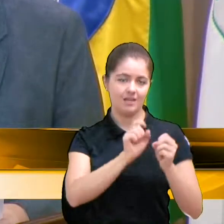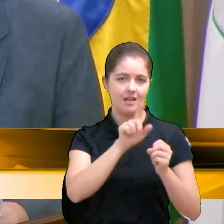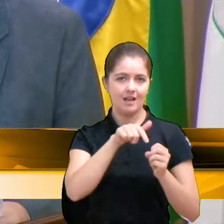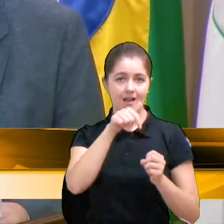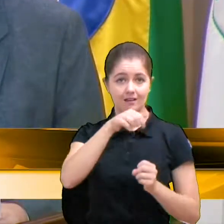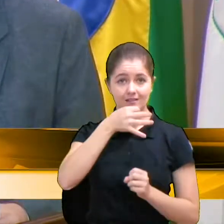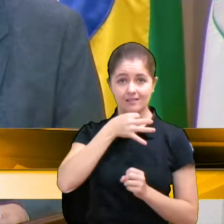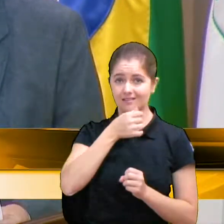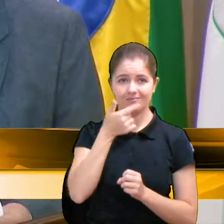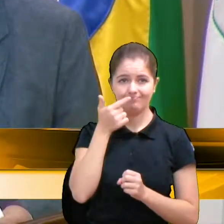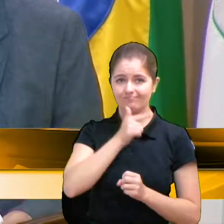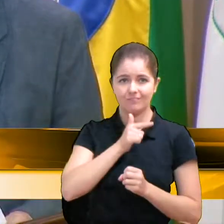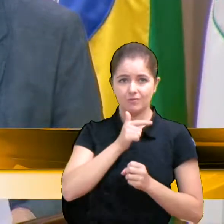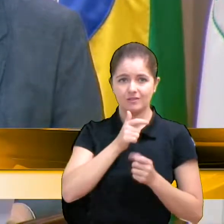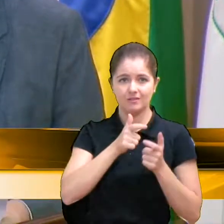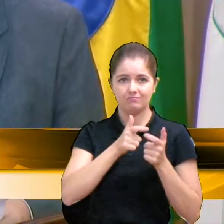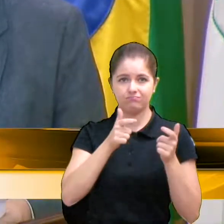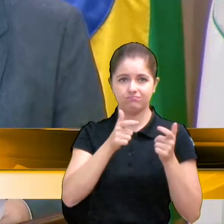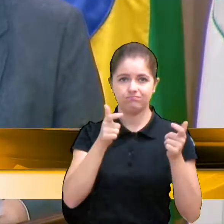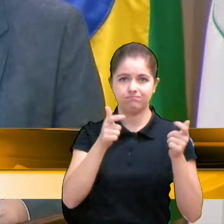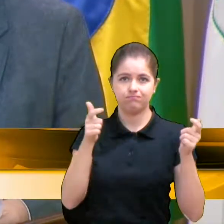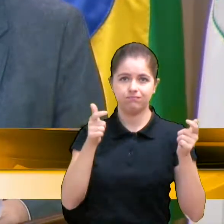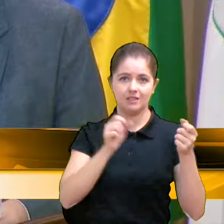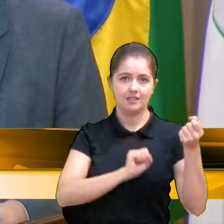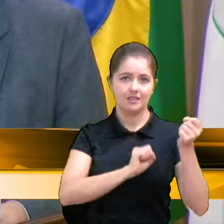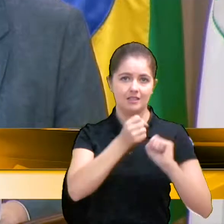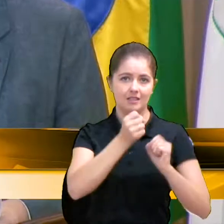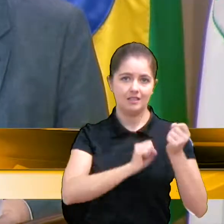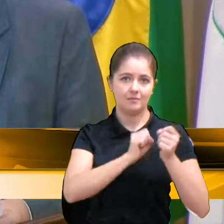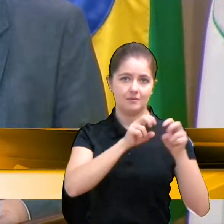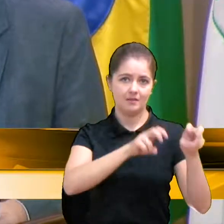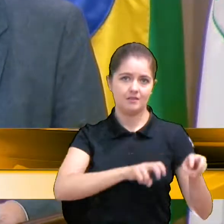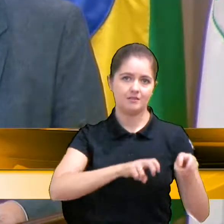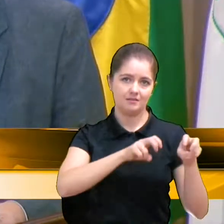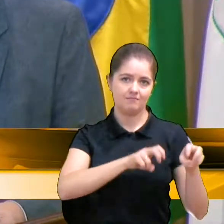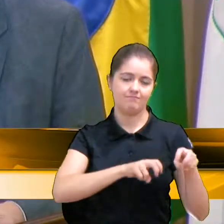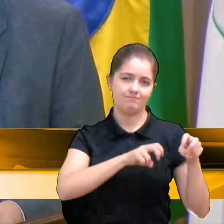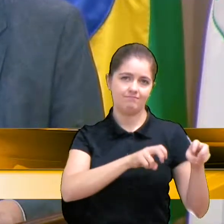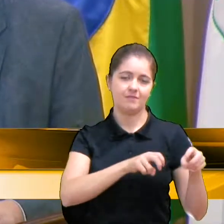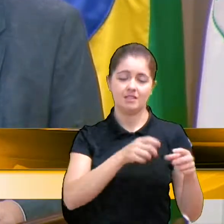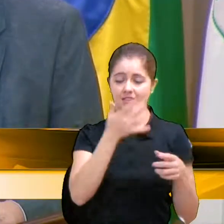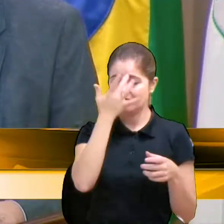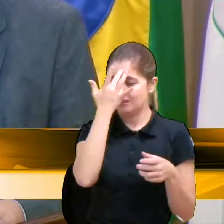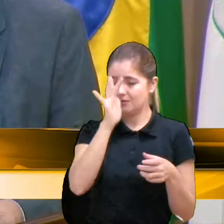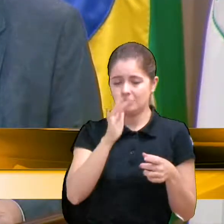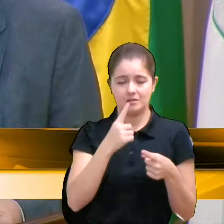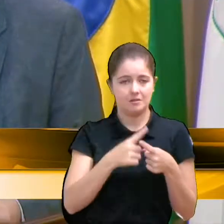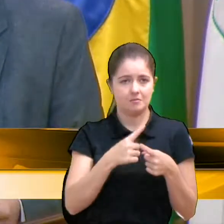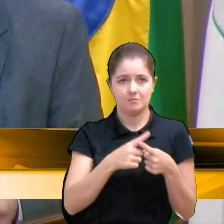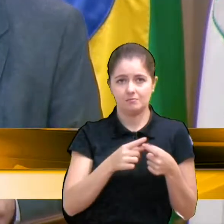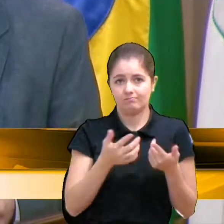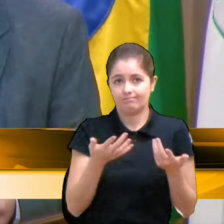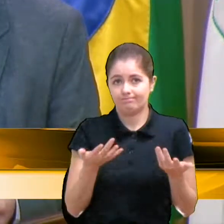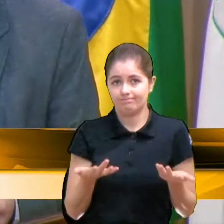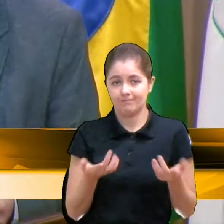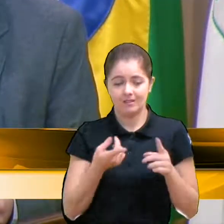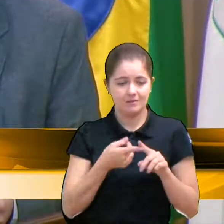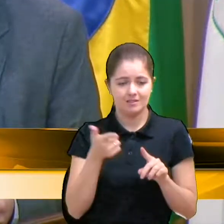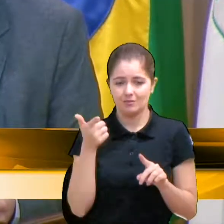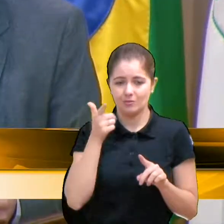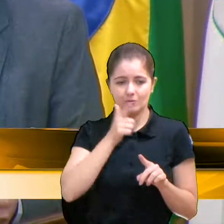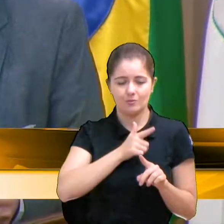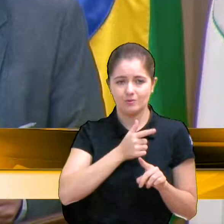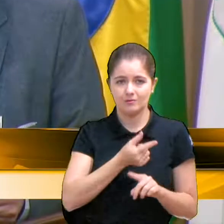deu certo, né? Caxias infelizmente não deu certo, não sei o porquê, mas enfim, ela não deu certo,